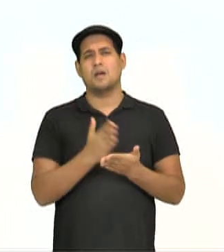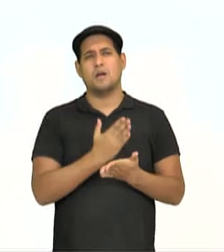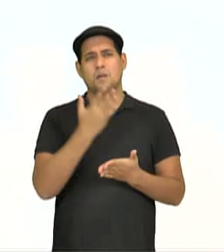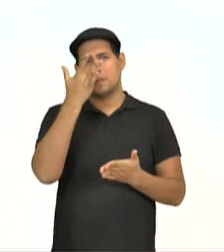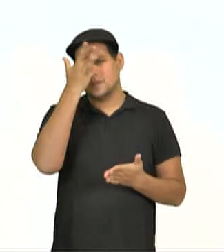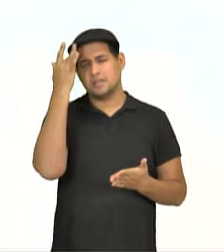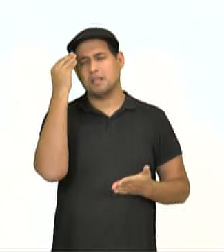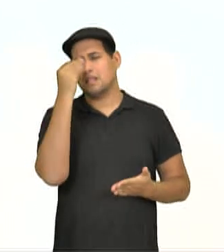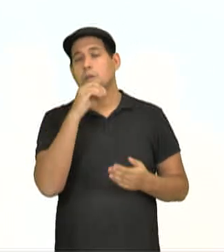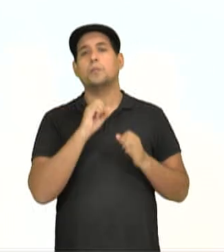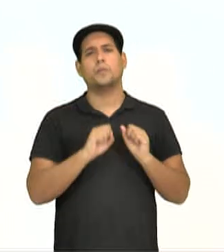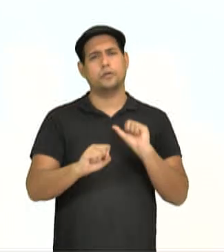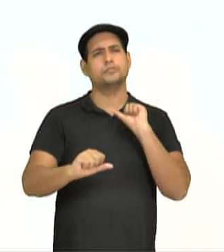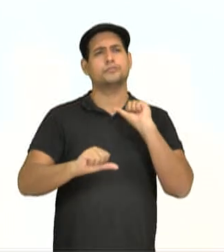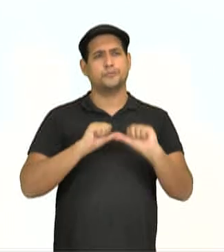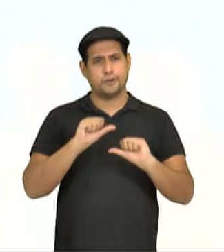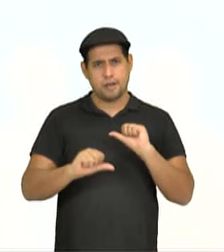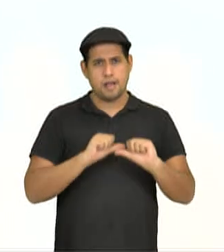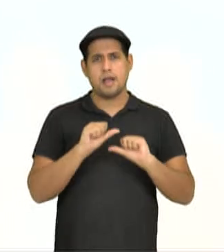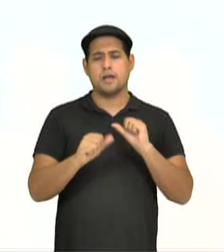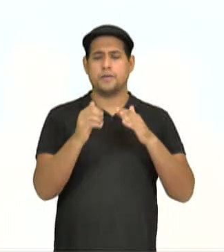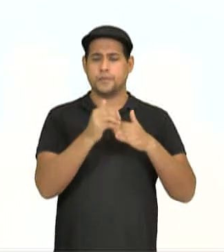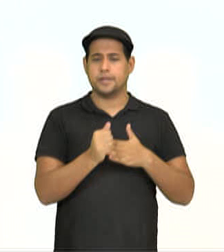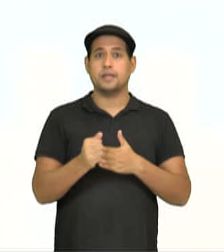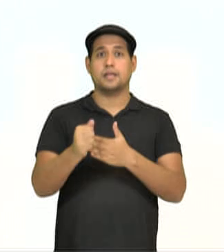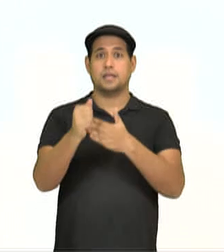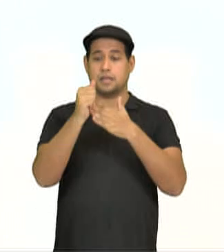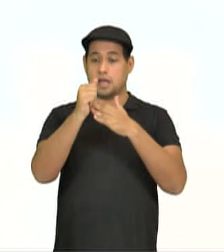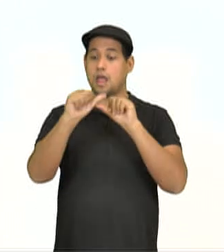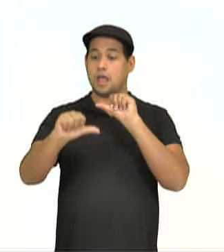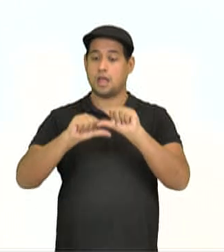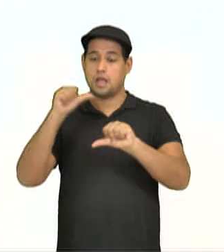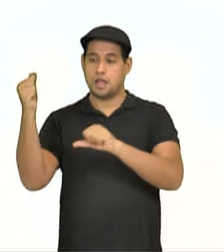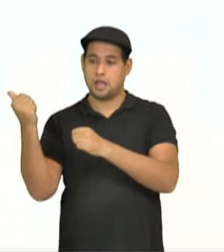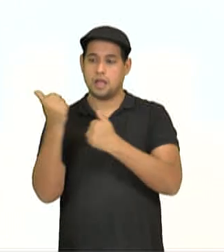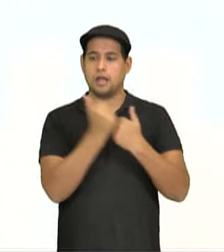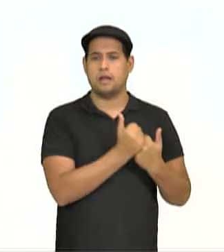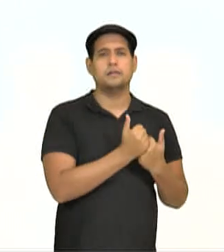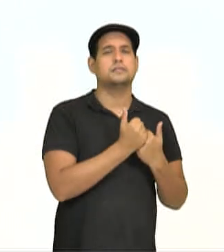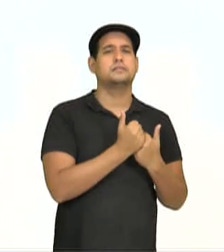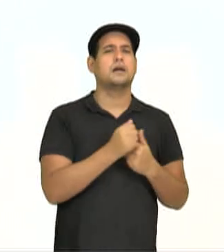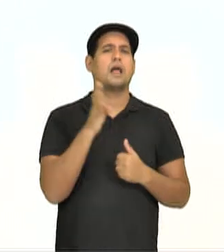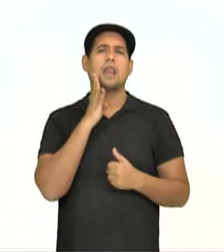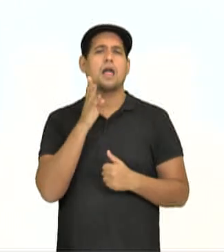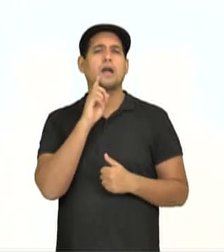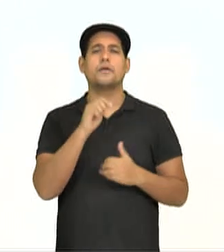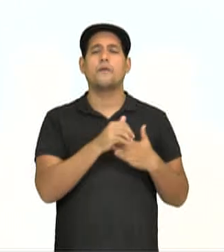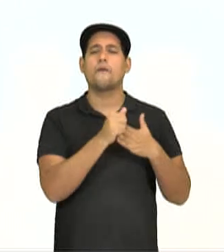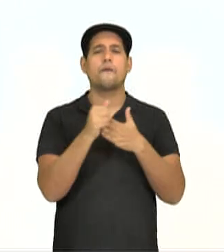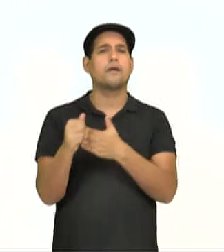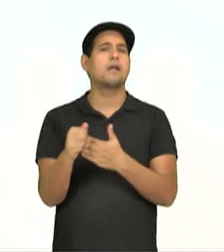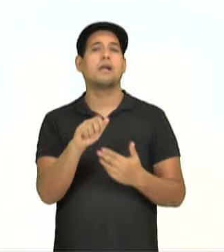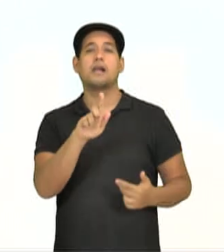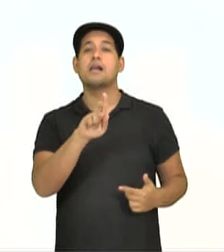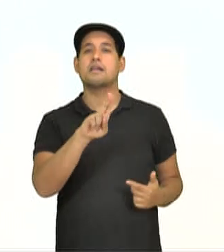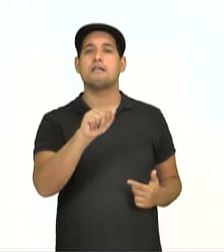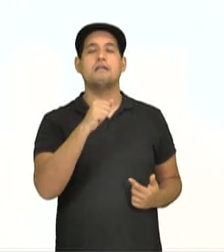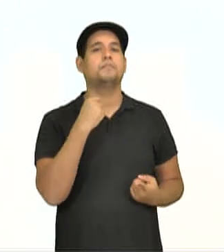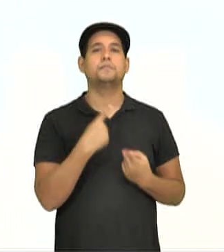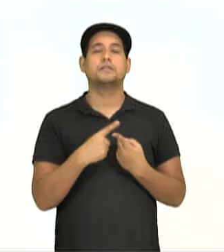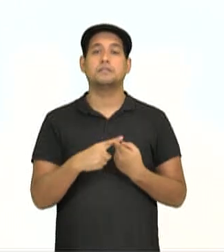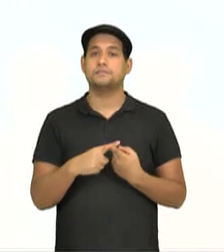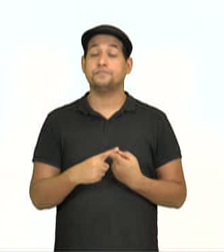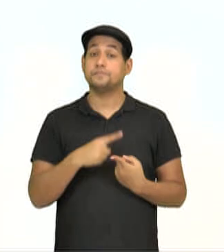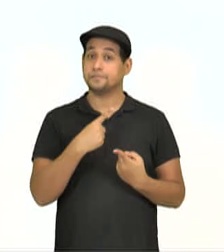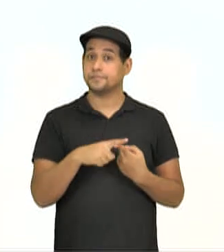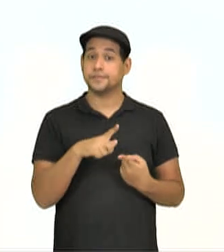eles podem trocar, né, esses atletas guias, pode vir um outro para auxiliar. O que é legal do atleta guia? É interessante a gente saber